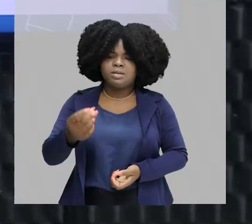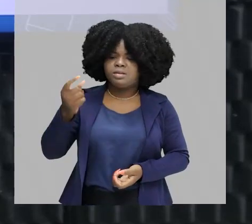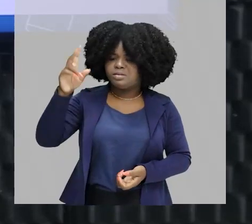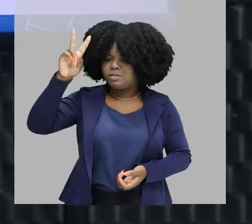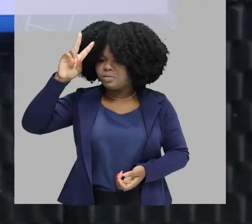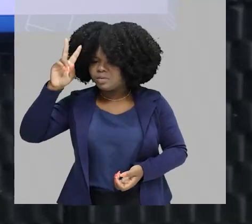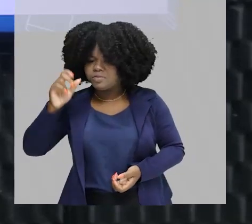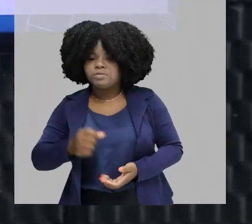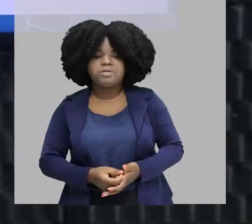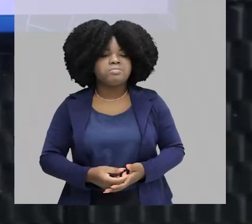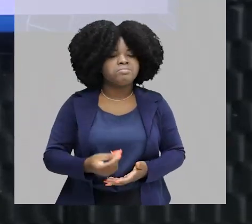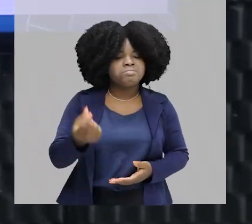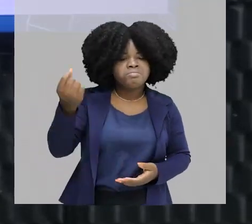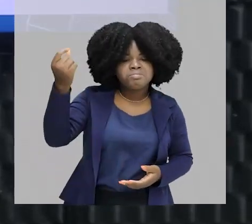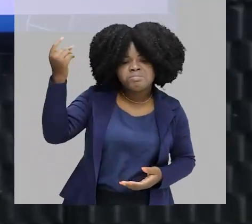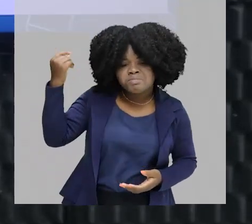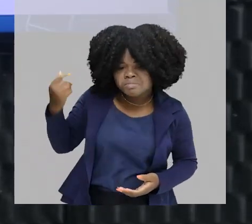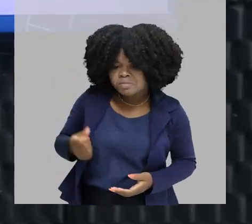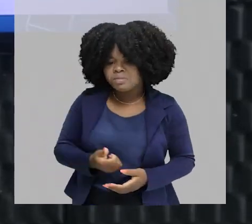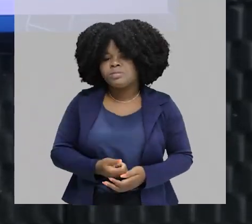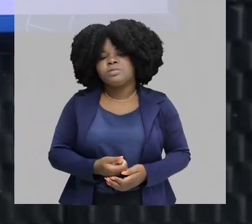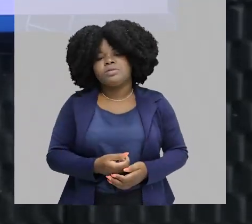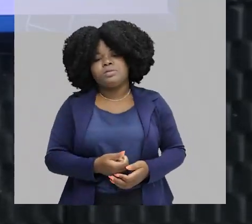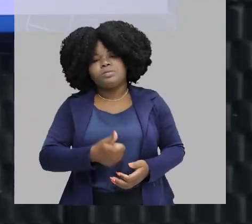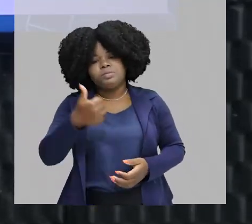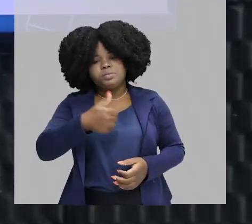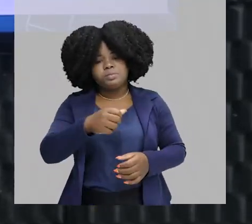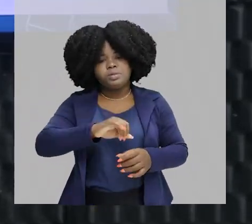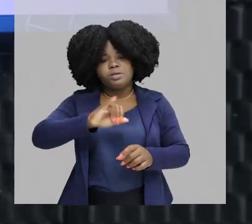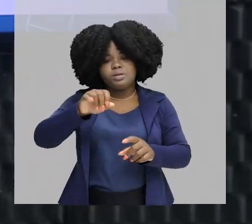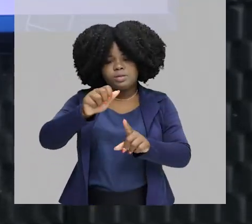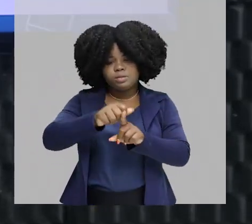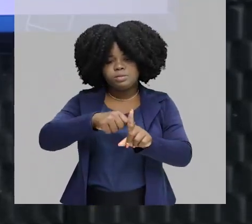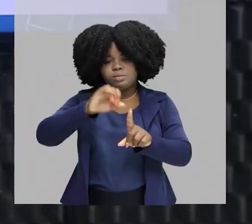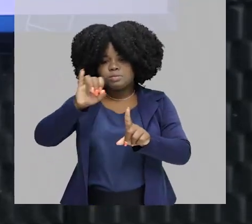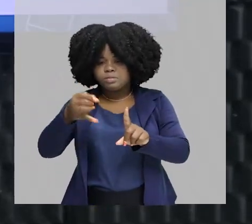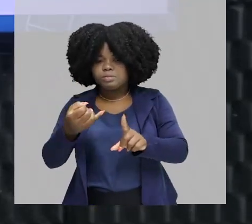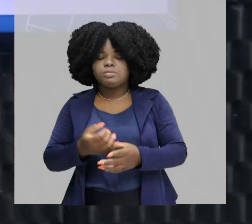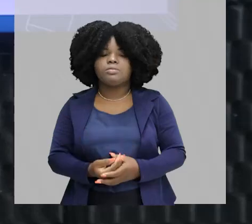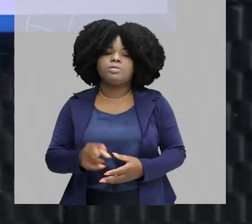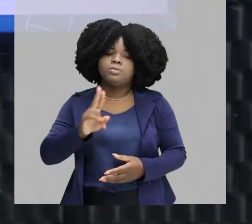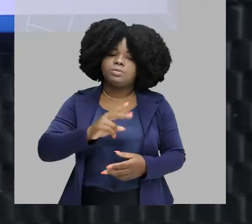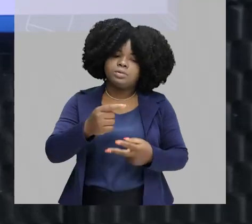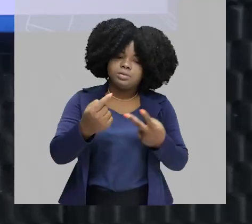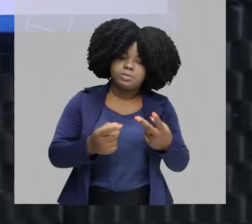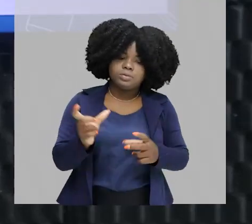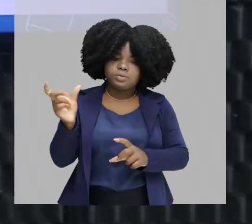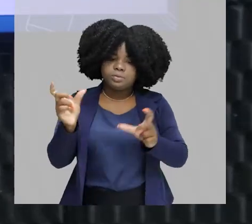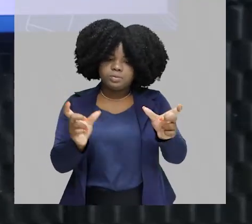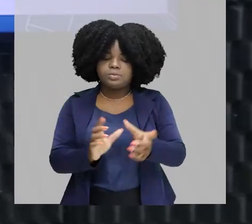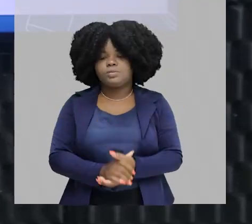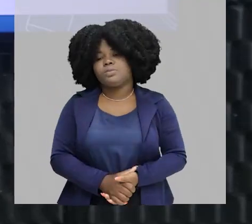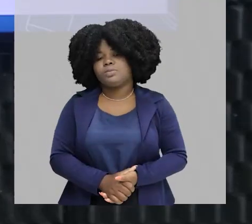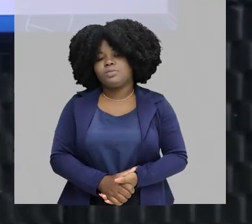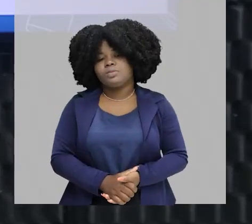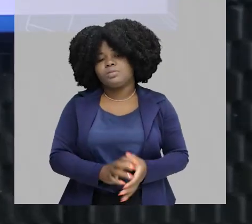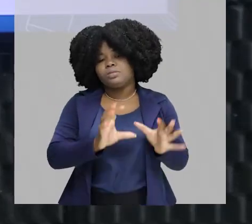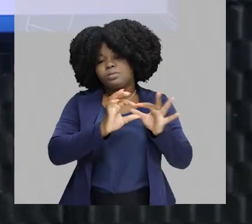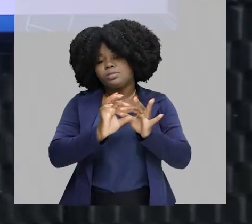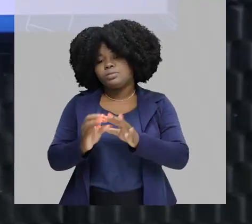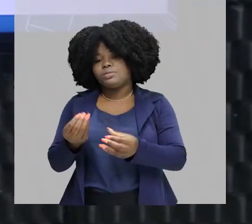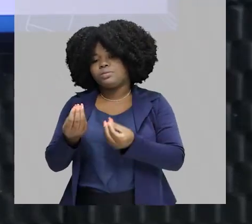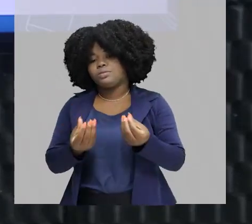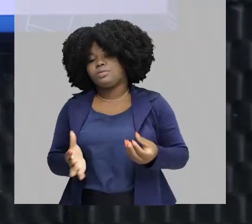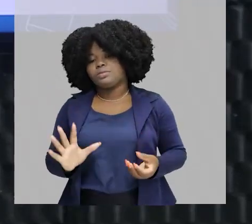de janeiro. Então, são exemplos em que nós podemos perceber o uso dessas duas palavras. Vejam em contexto,